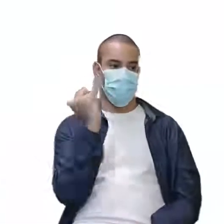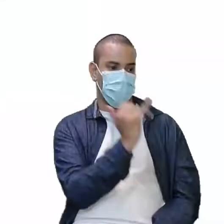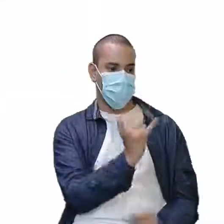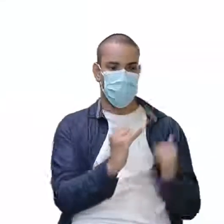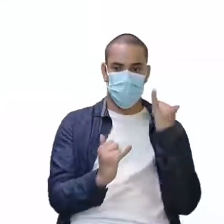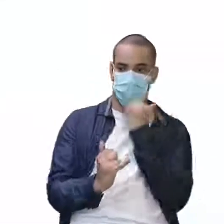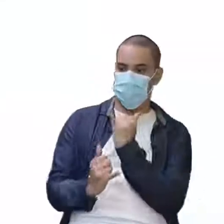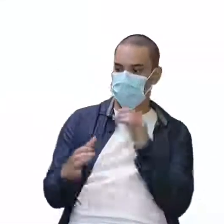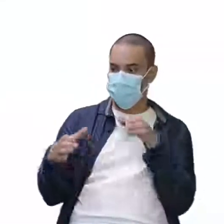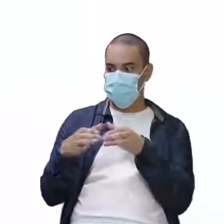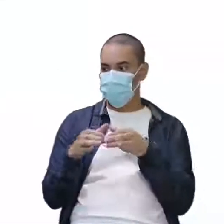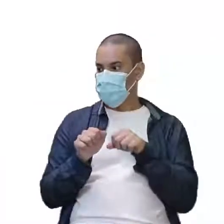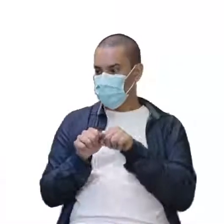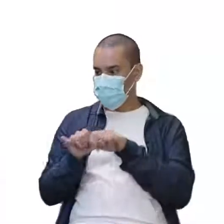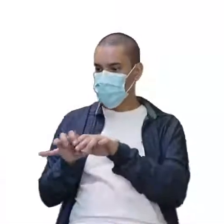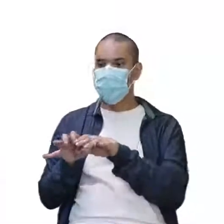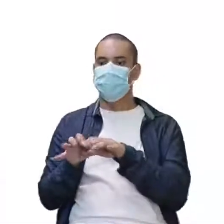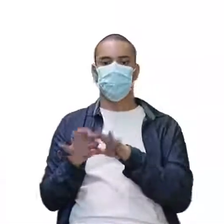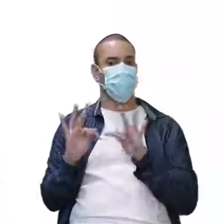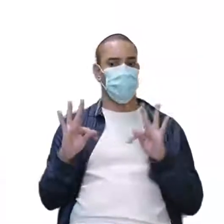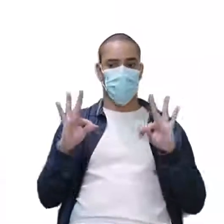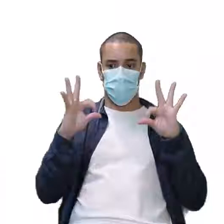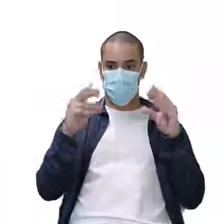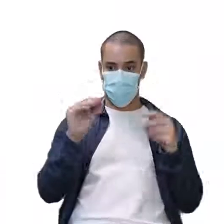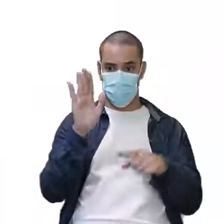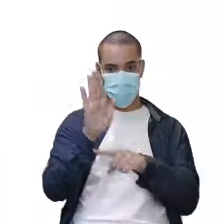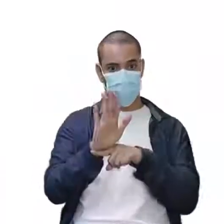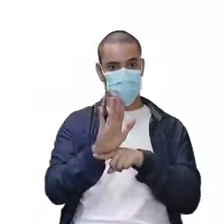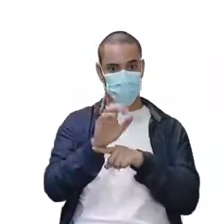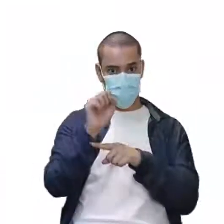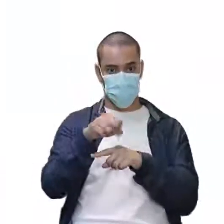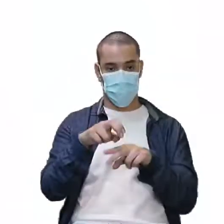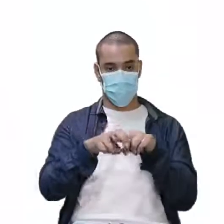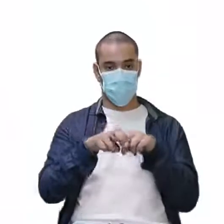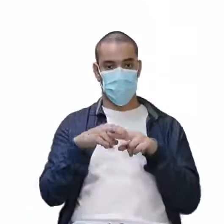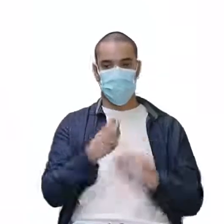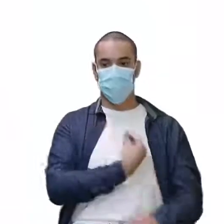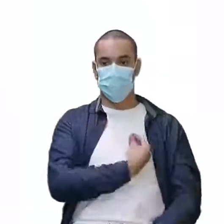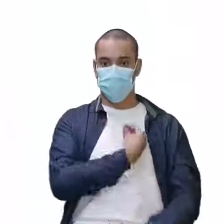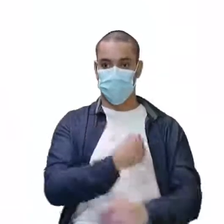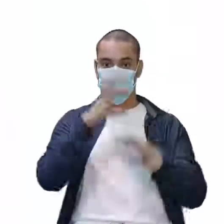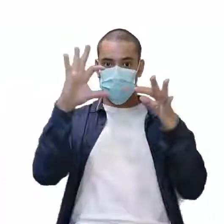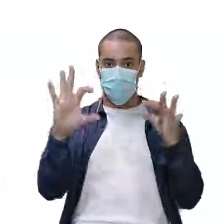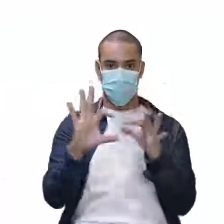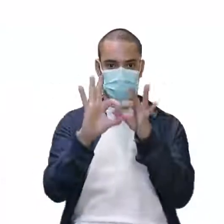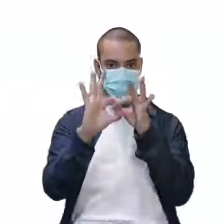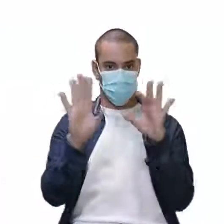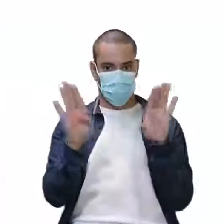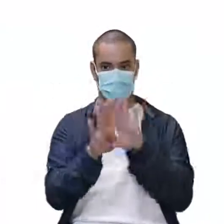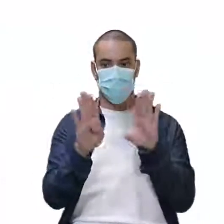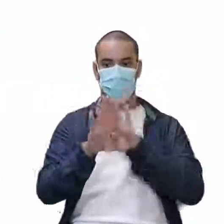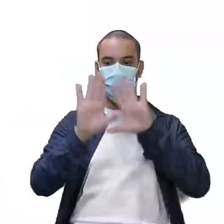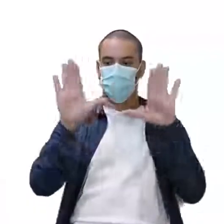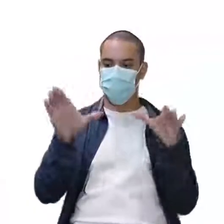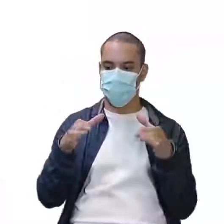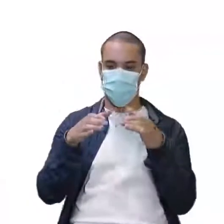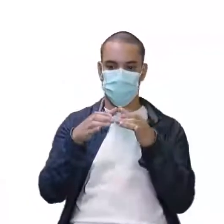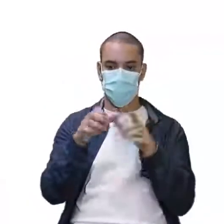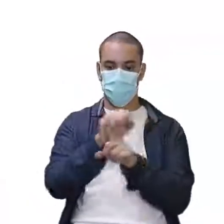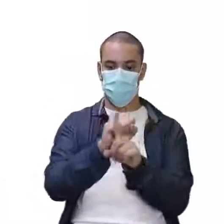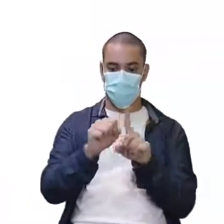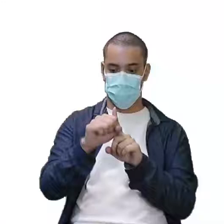irem se deslocar, tá? Todos se ajudando juntos. Então, viver unido, viver em agrupamentos, viver